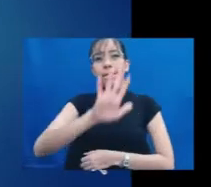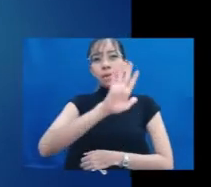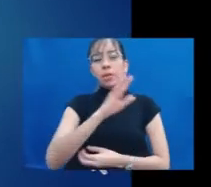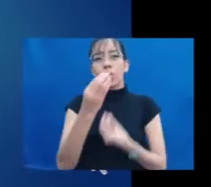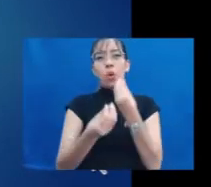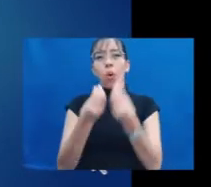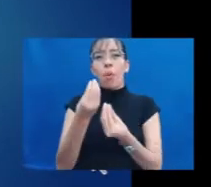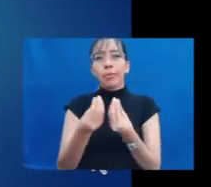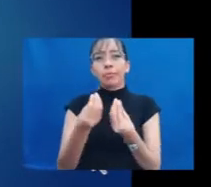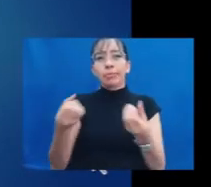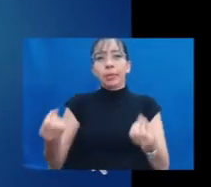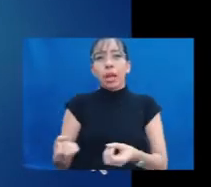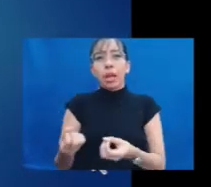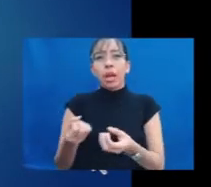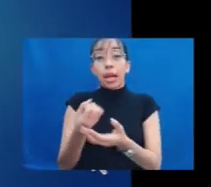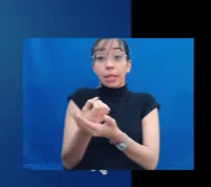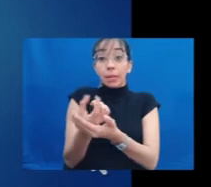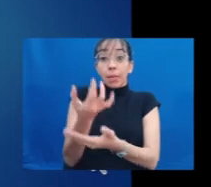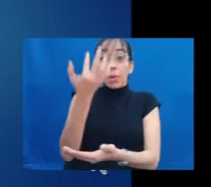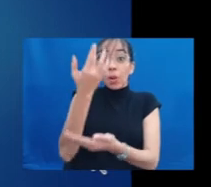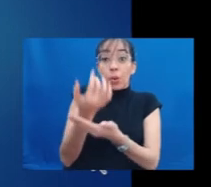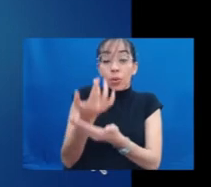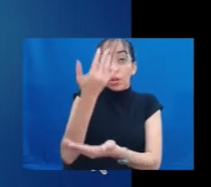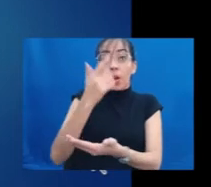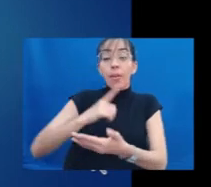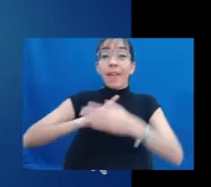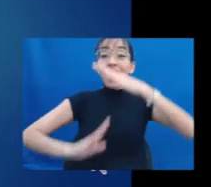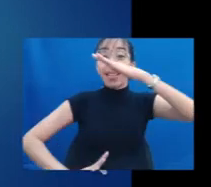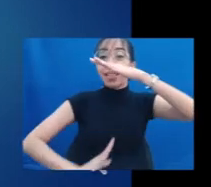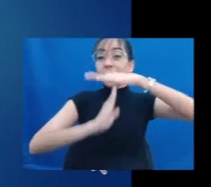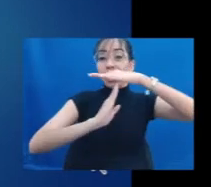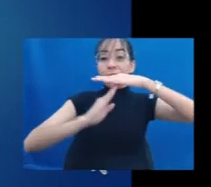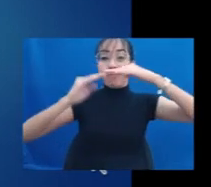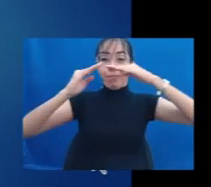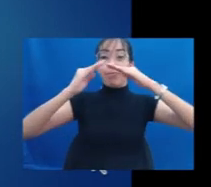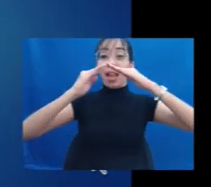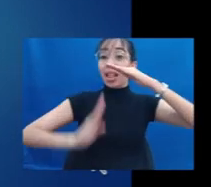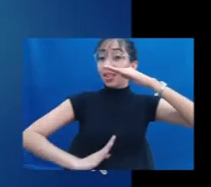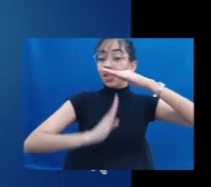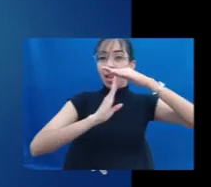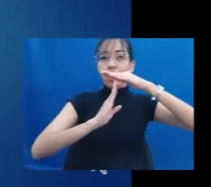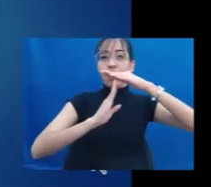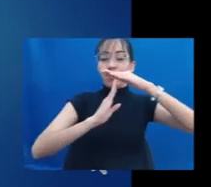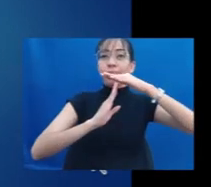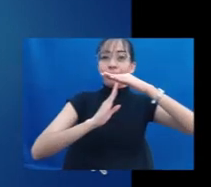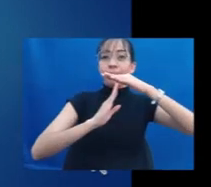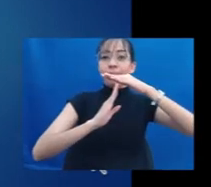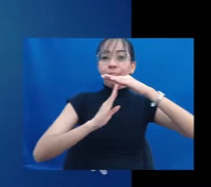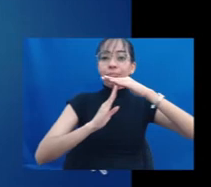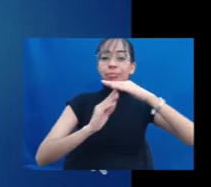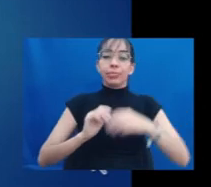Então, nessa imagem aqui, vocês vejam que a explosão afetou inclusive o teto do laboratório. A gente vê aqui que é